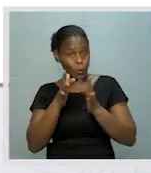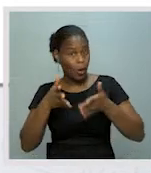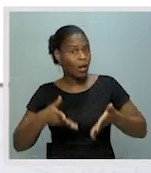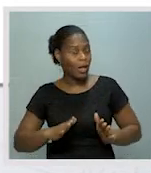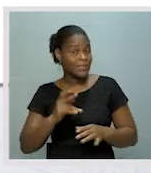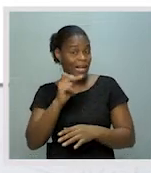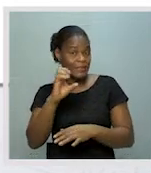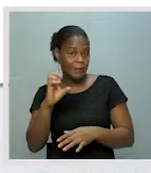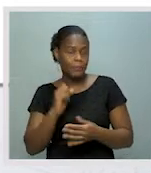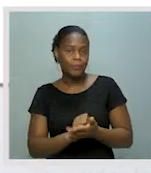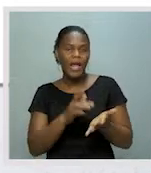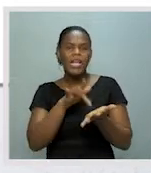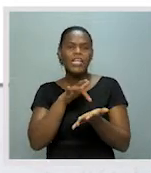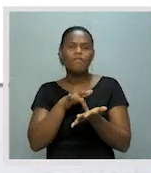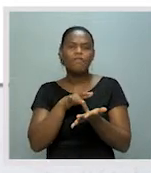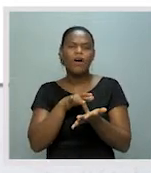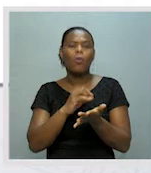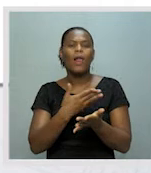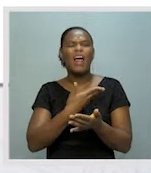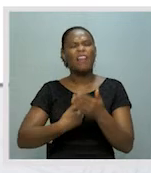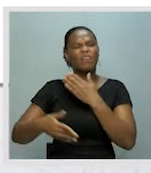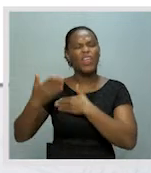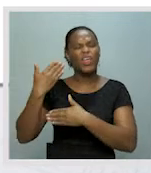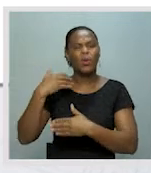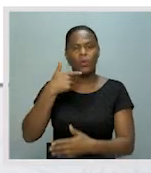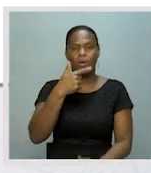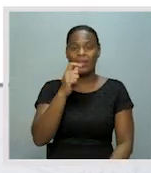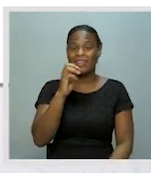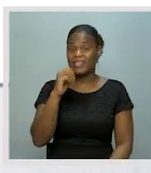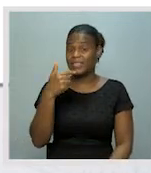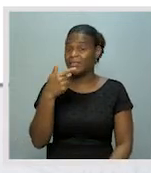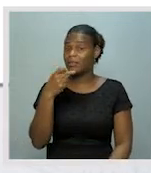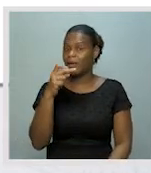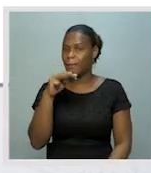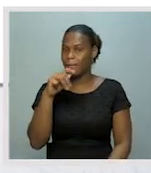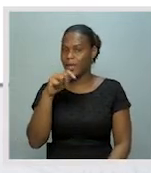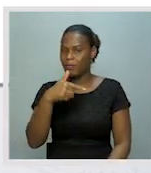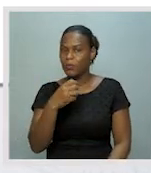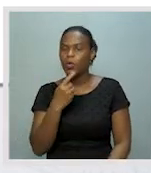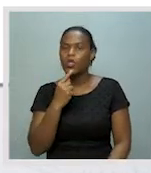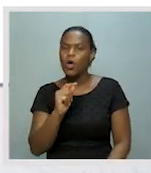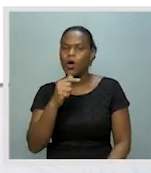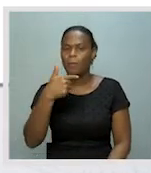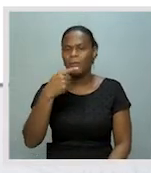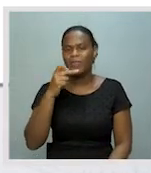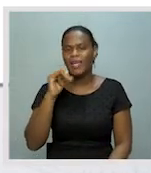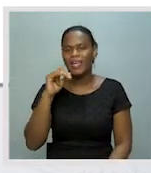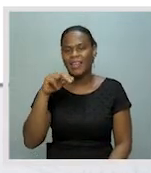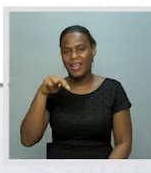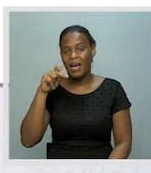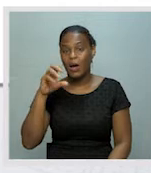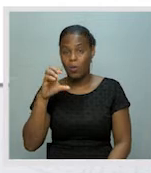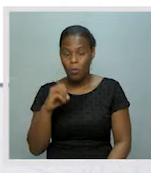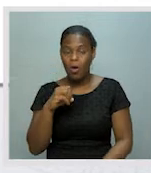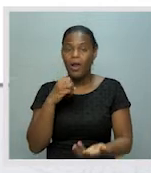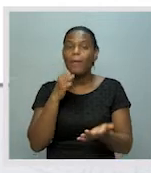E o livro sagrado é o Antigo Testamento, chamado de Tanakh, e tem